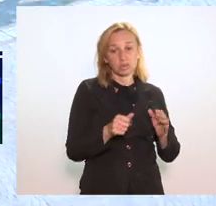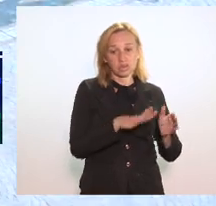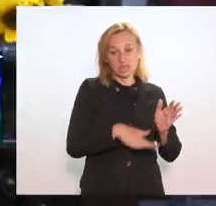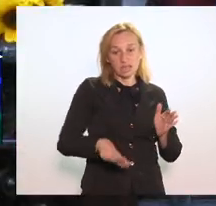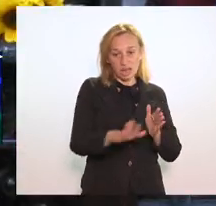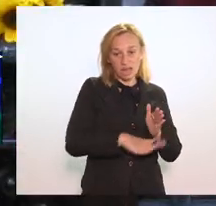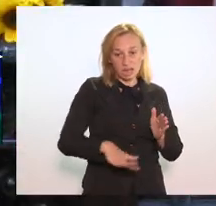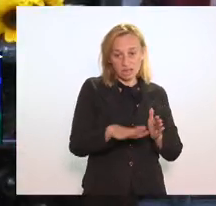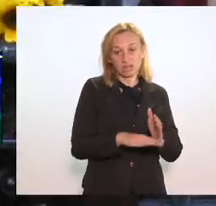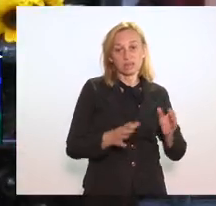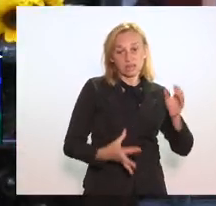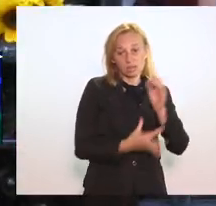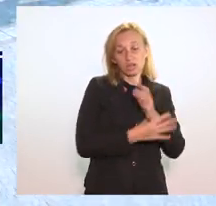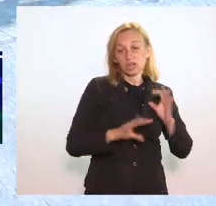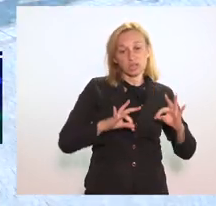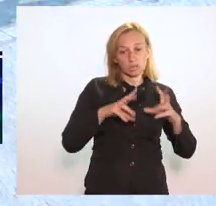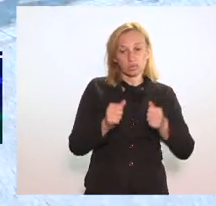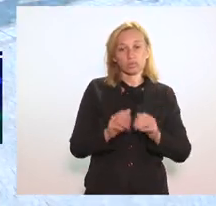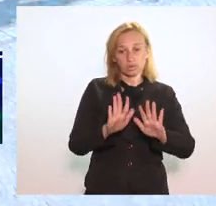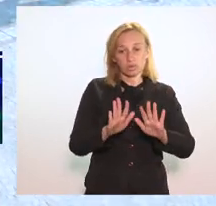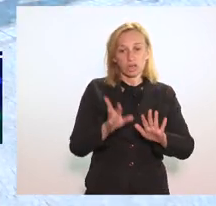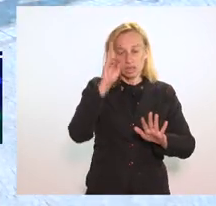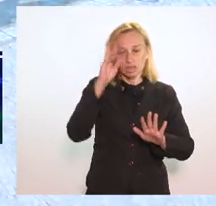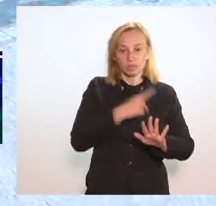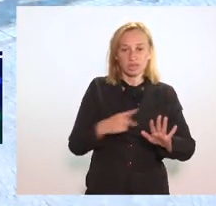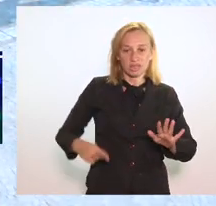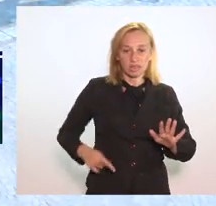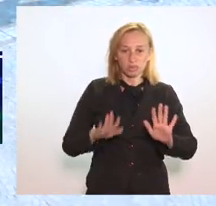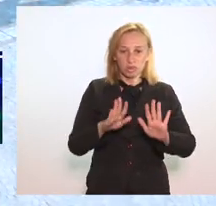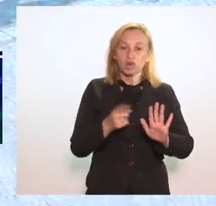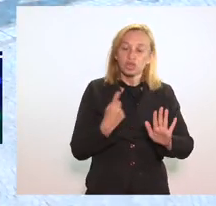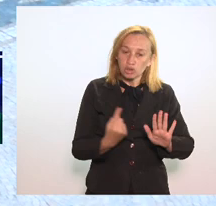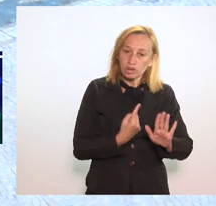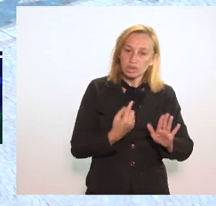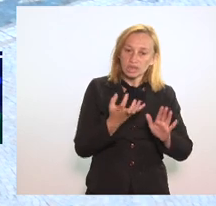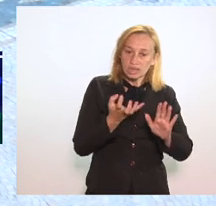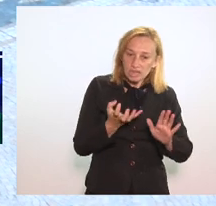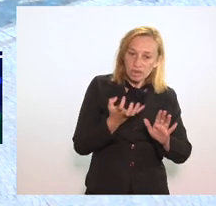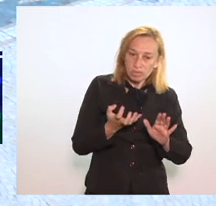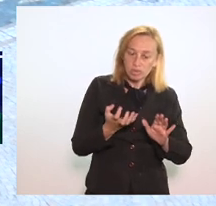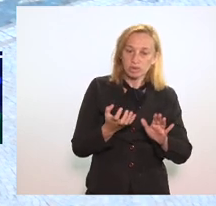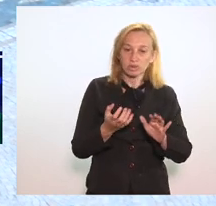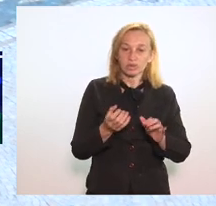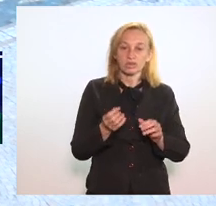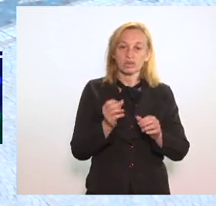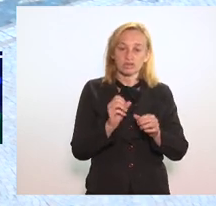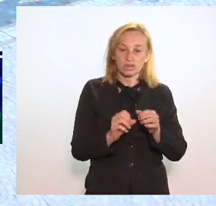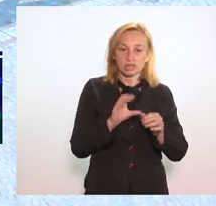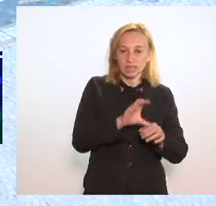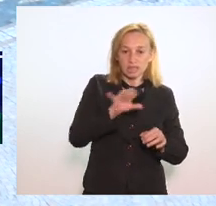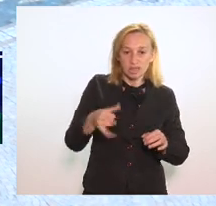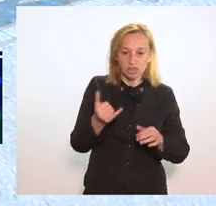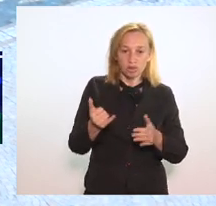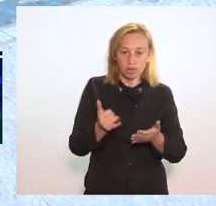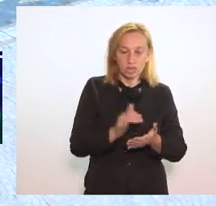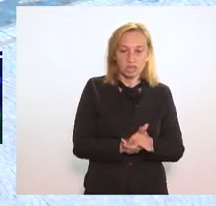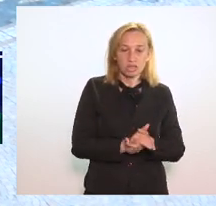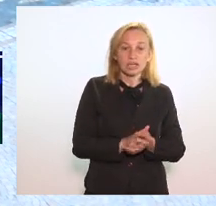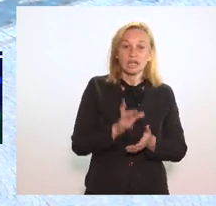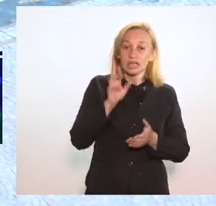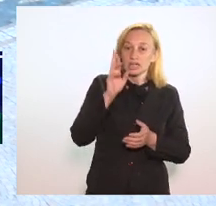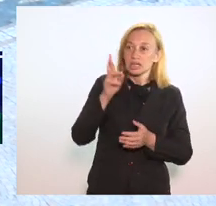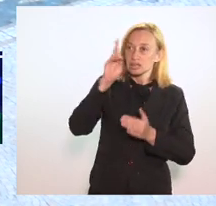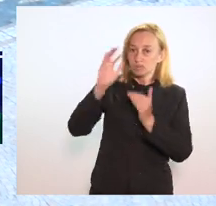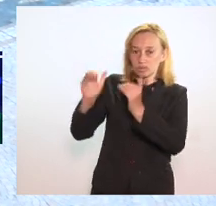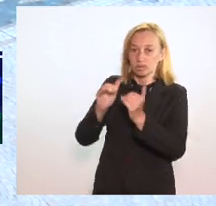pesar segurança porque o seu presente permitir nós quisermos colocar no parecer da ccj Parece que elas você